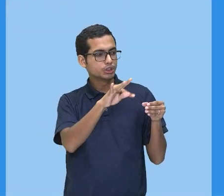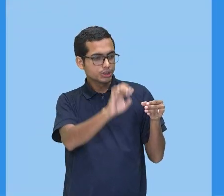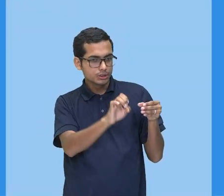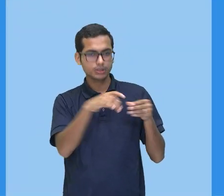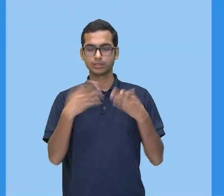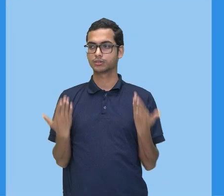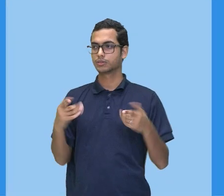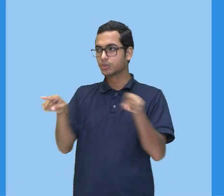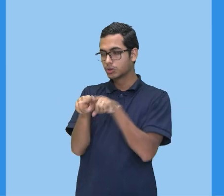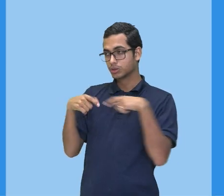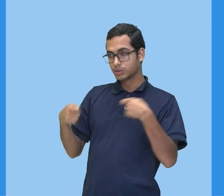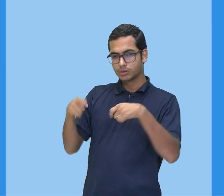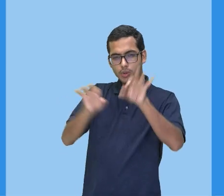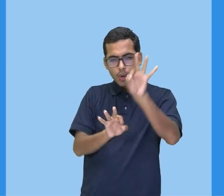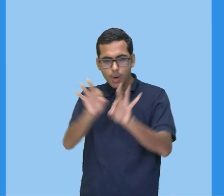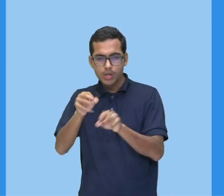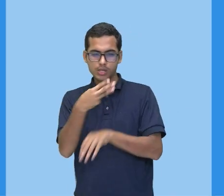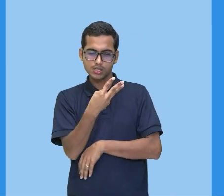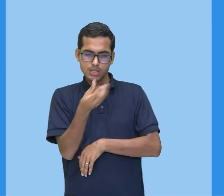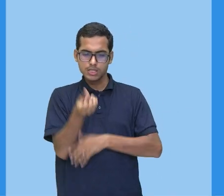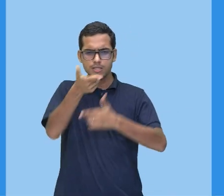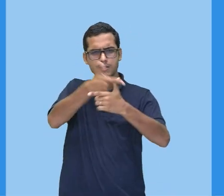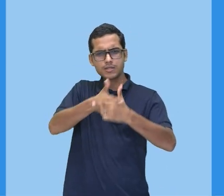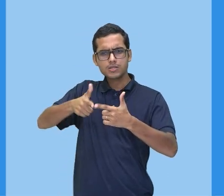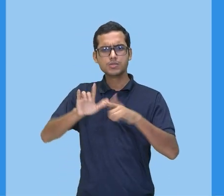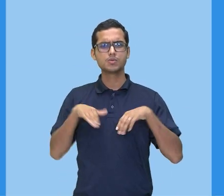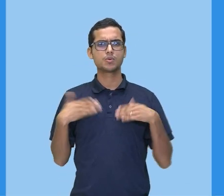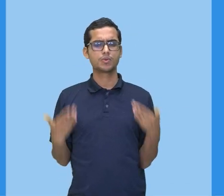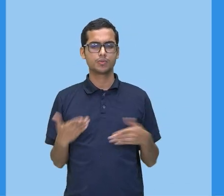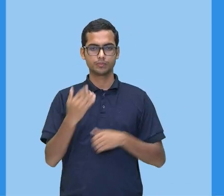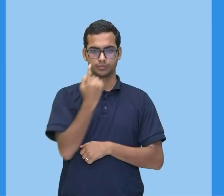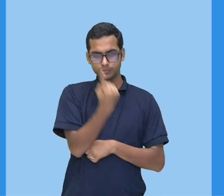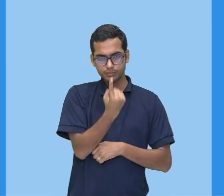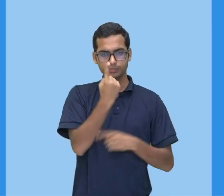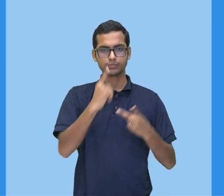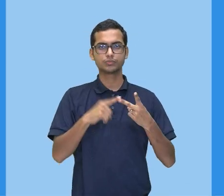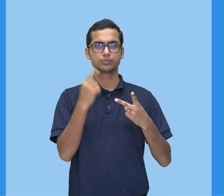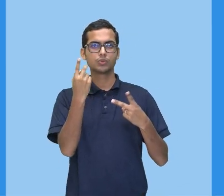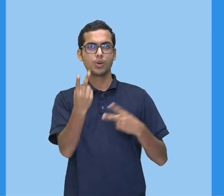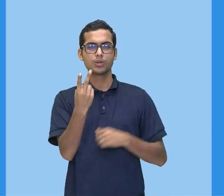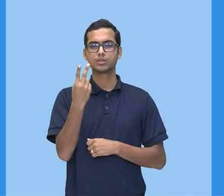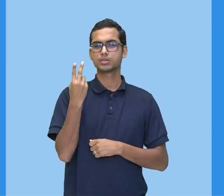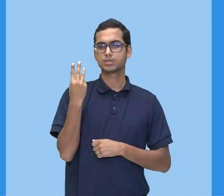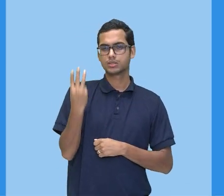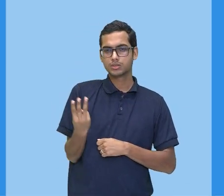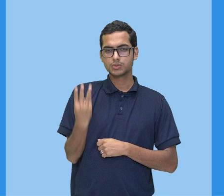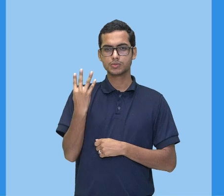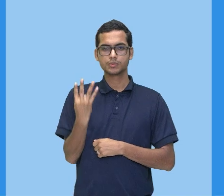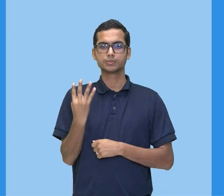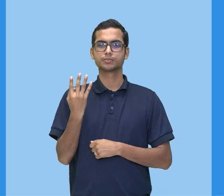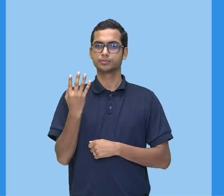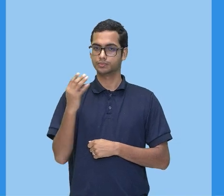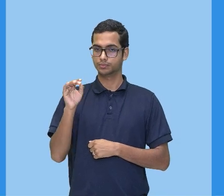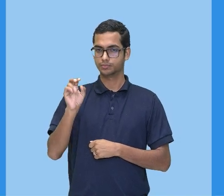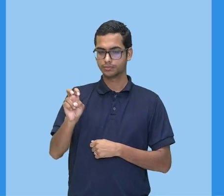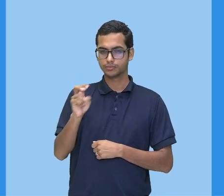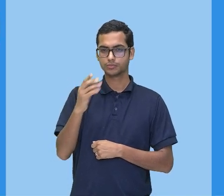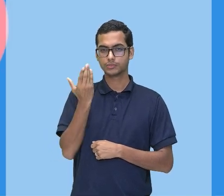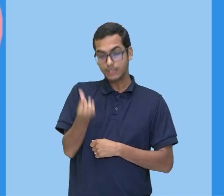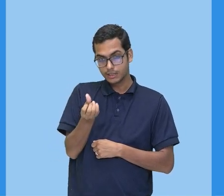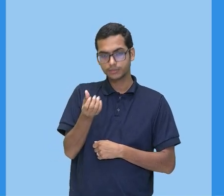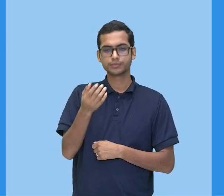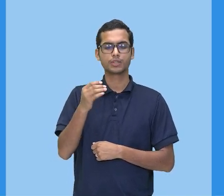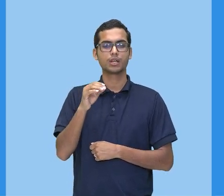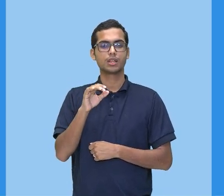divisores de 36. Os divisores de 36 são 1, 2, 3, 4,